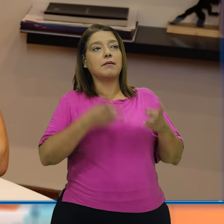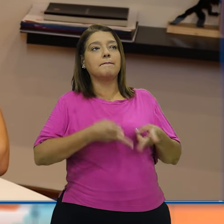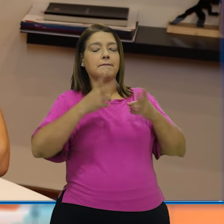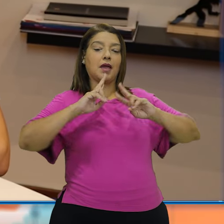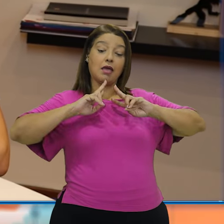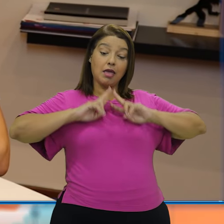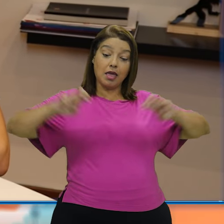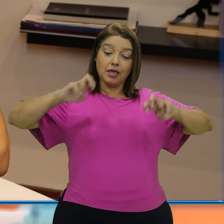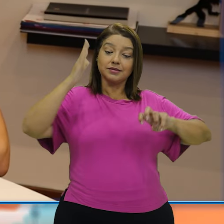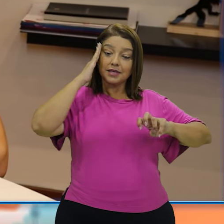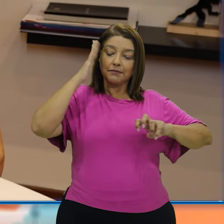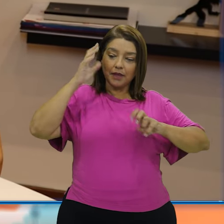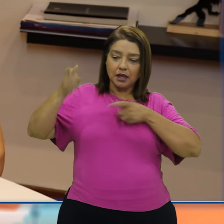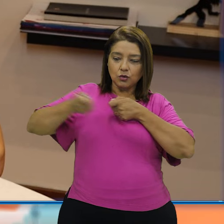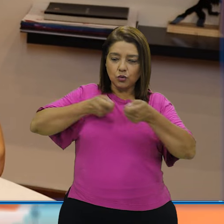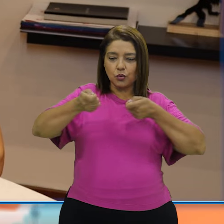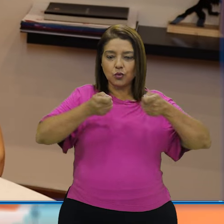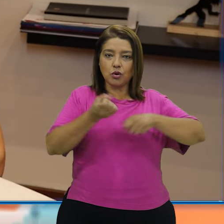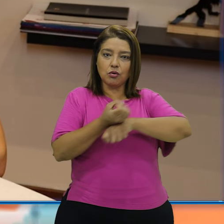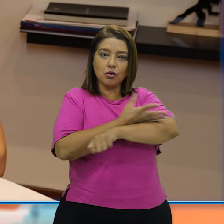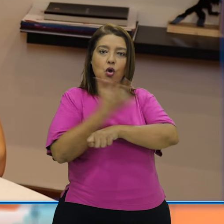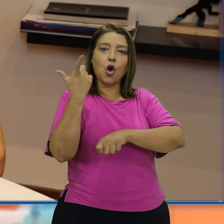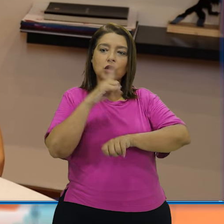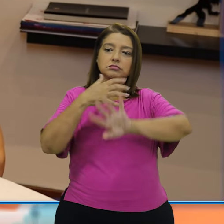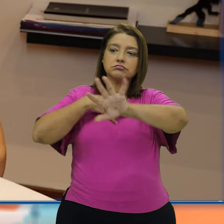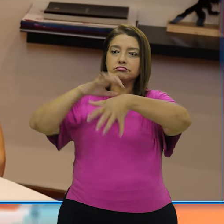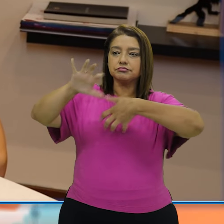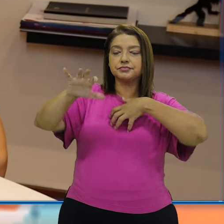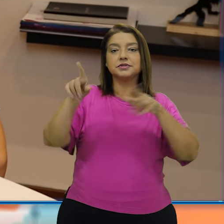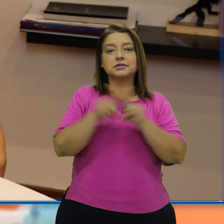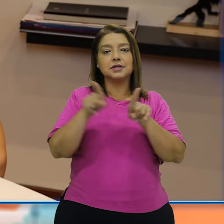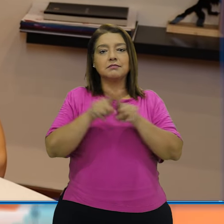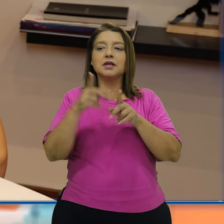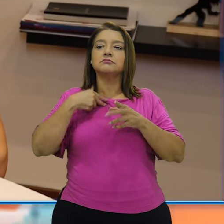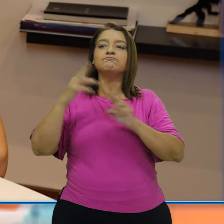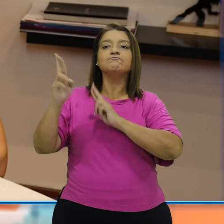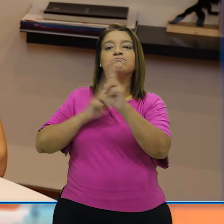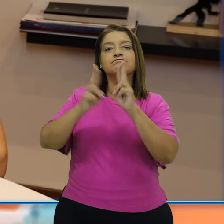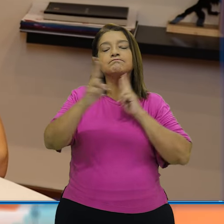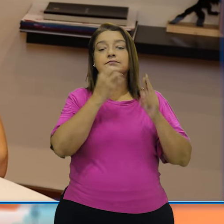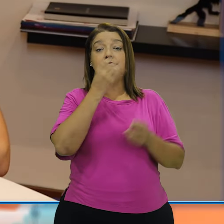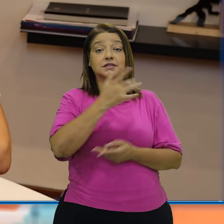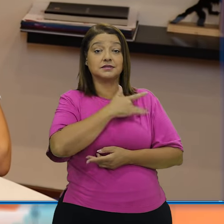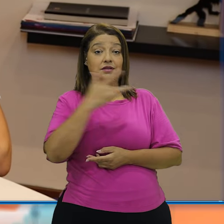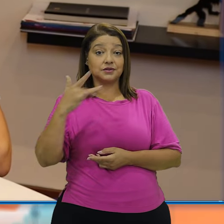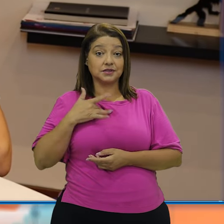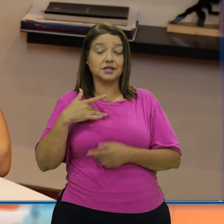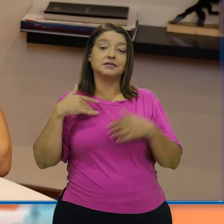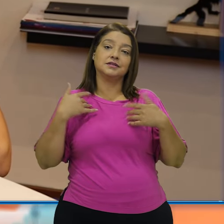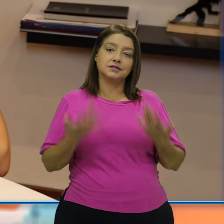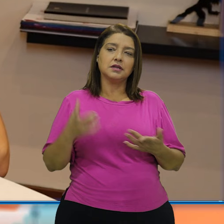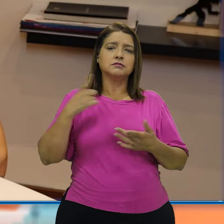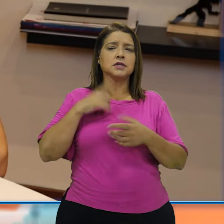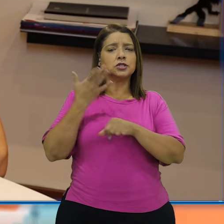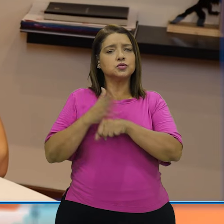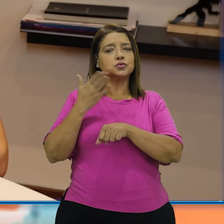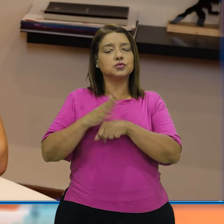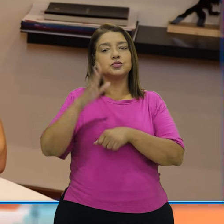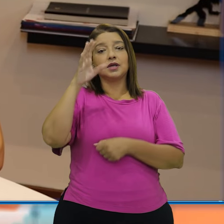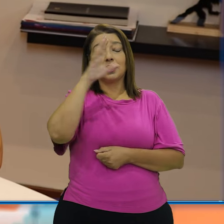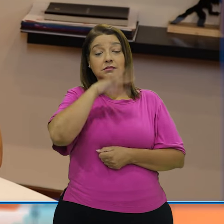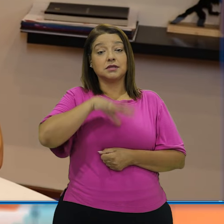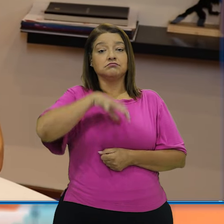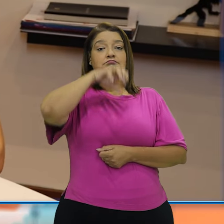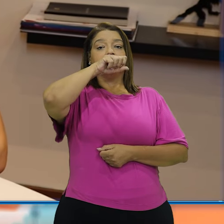e regular as próprias emoções, a desenvolver a empatia e a cultivar relacionamentos saudáveis. Práticas de mindfulness e exercícios